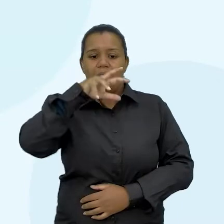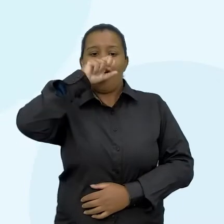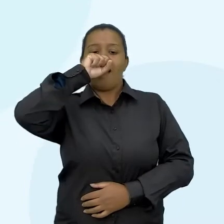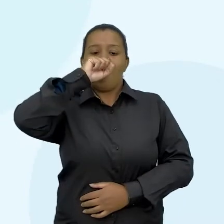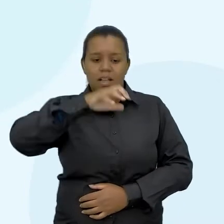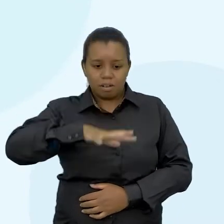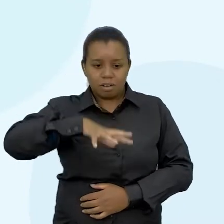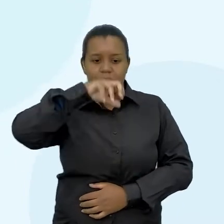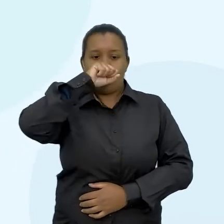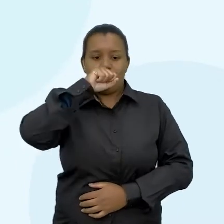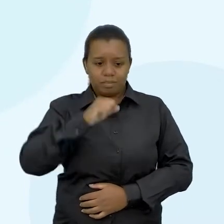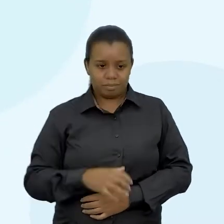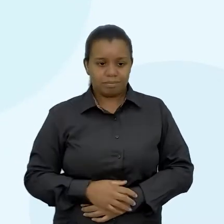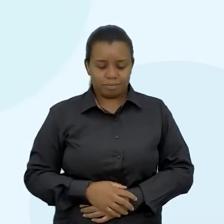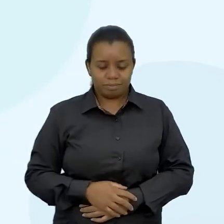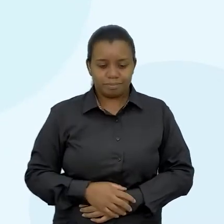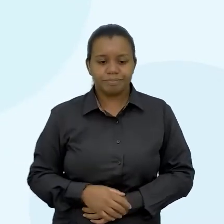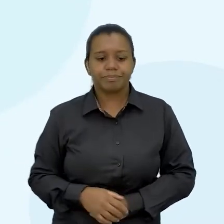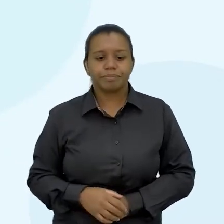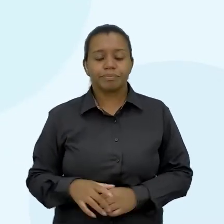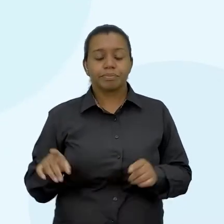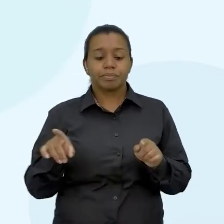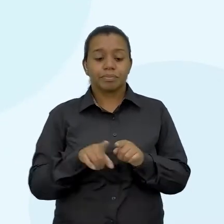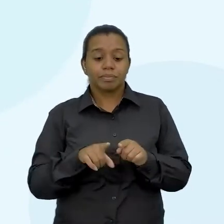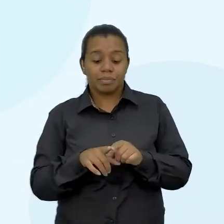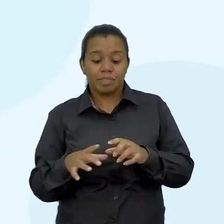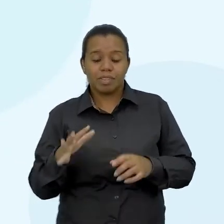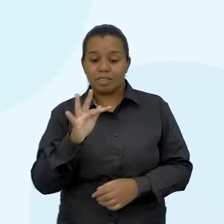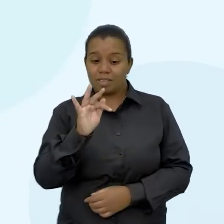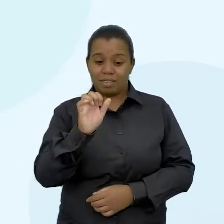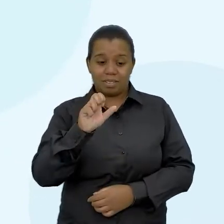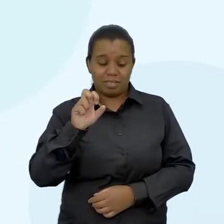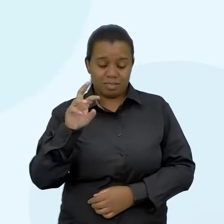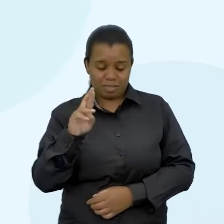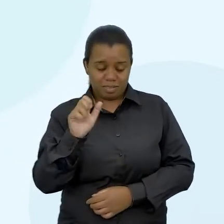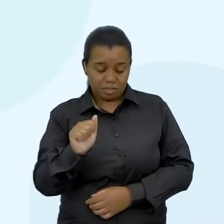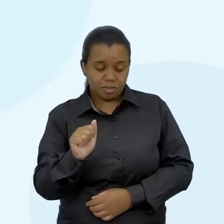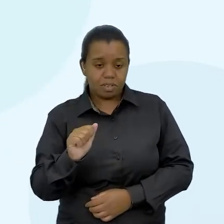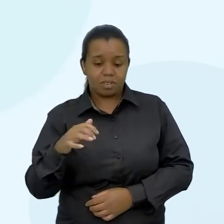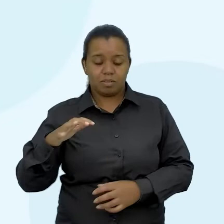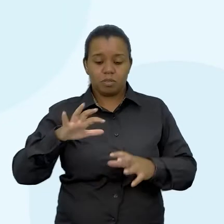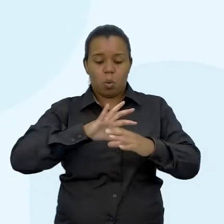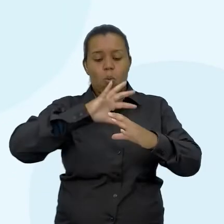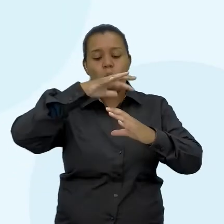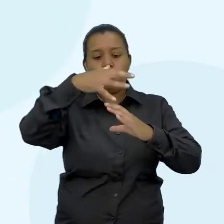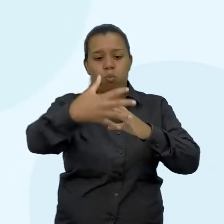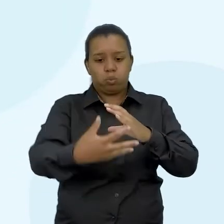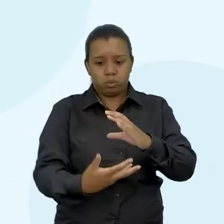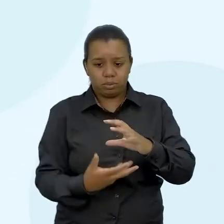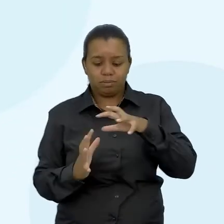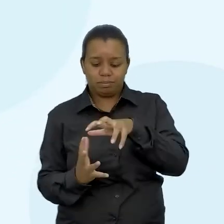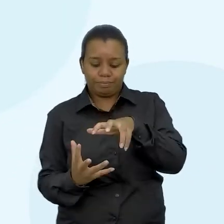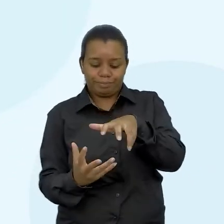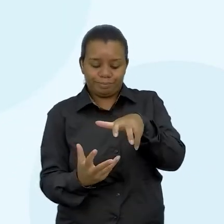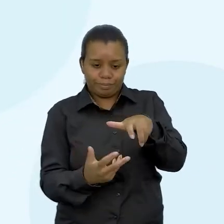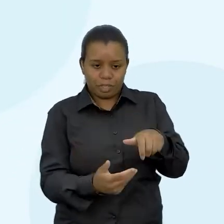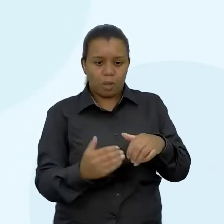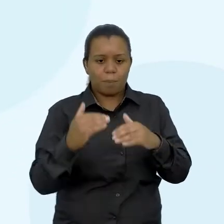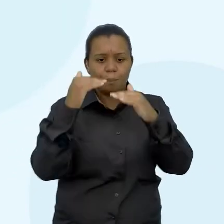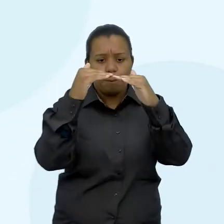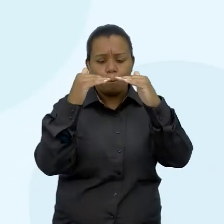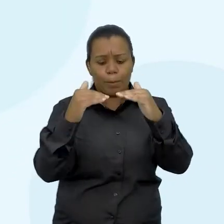que por um bom tempo aqui para cá foi introduzida aí, né, nessa questão aí das